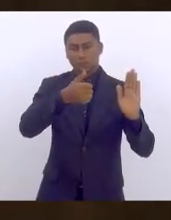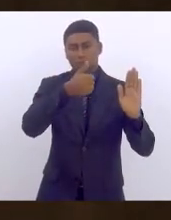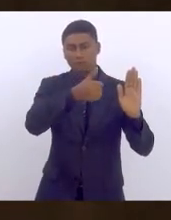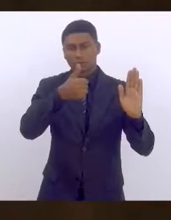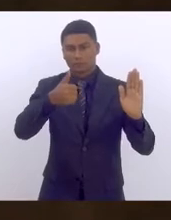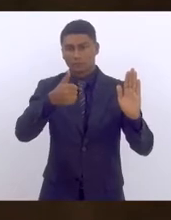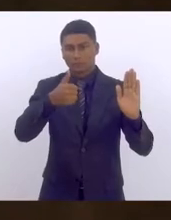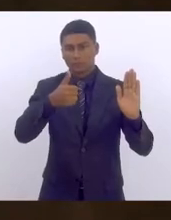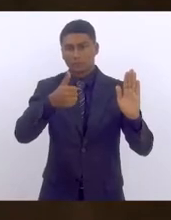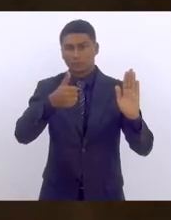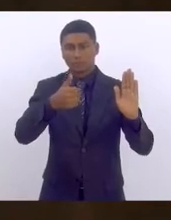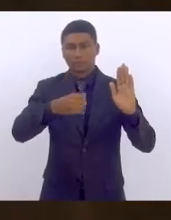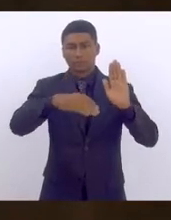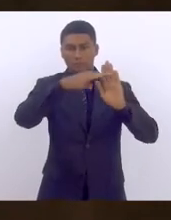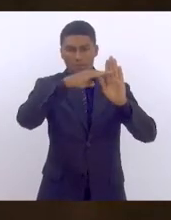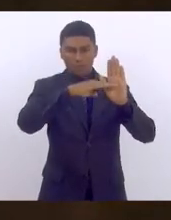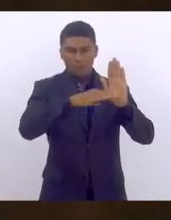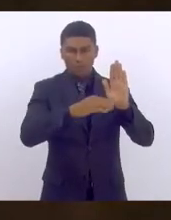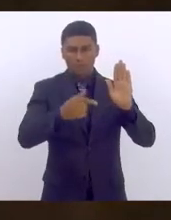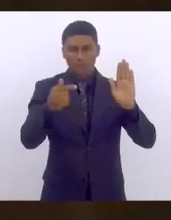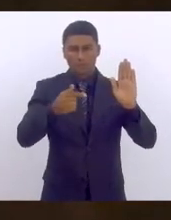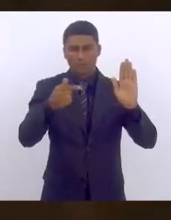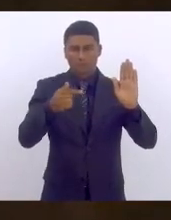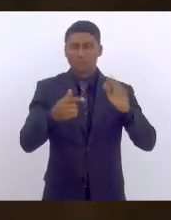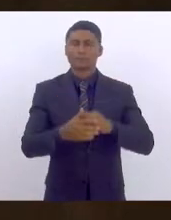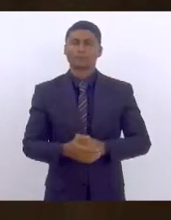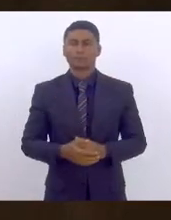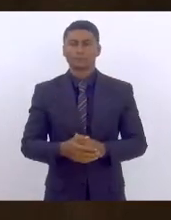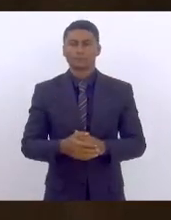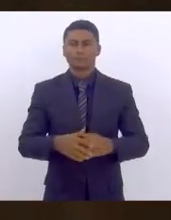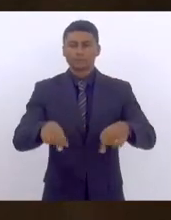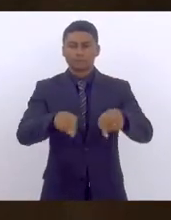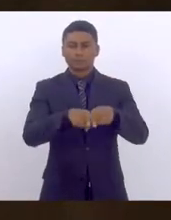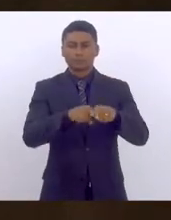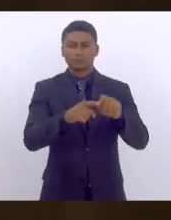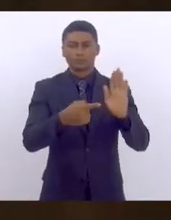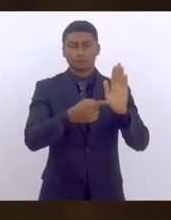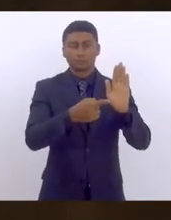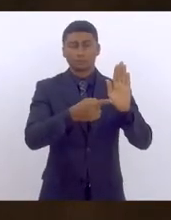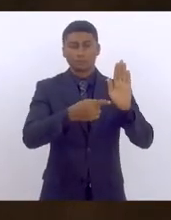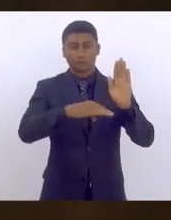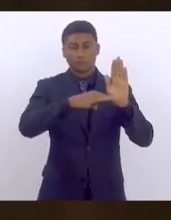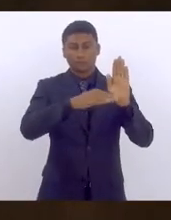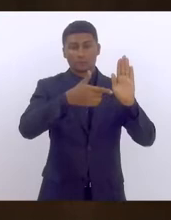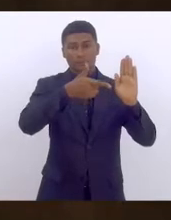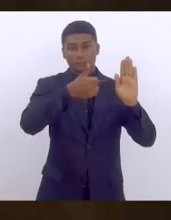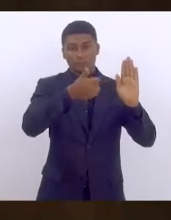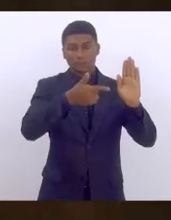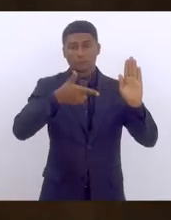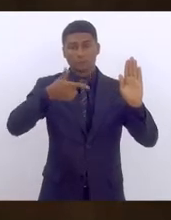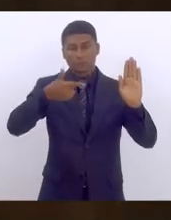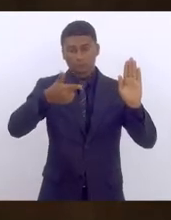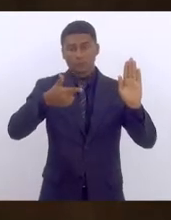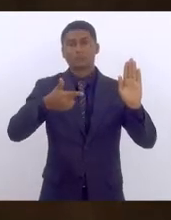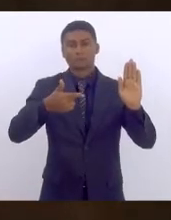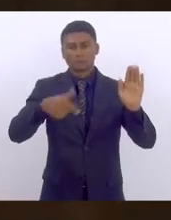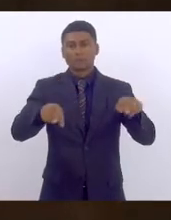22, o sétimo da pauta, e o 12-12 de 22, o oitavo da